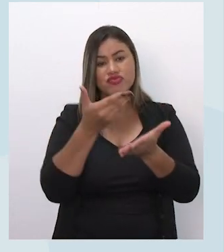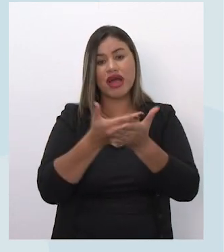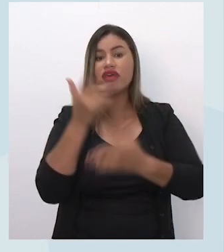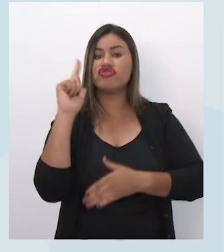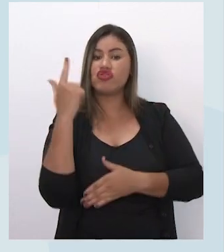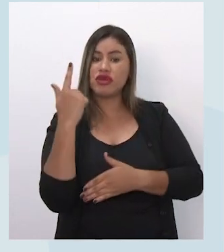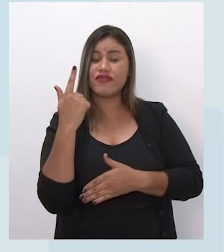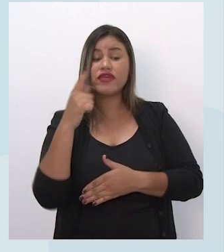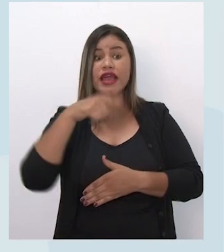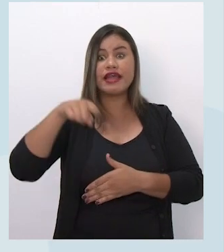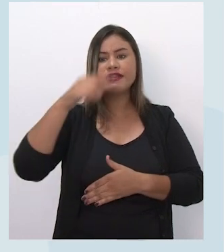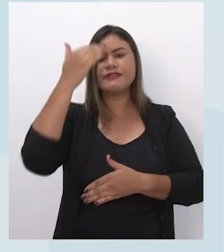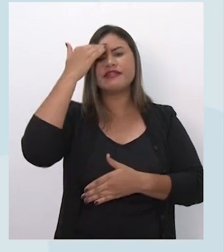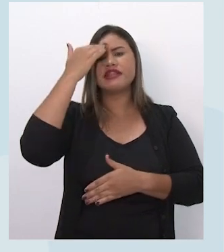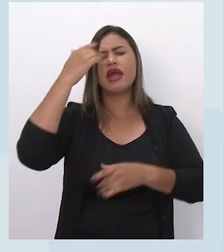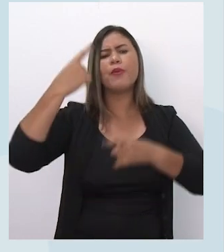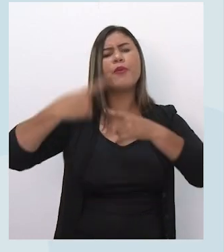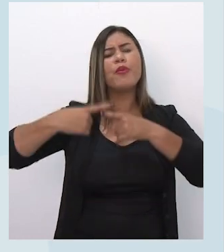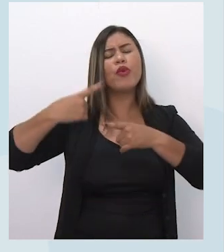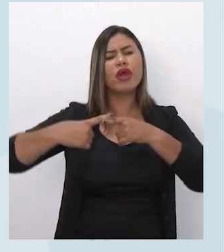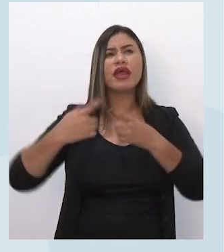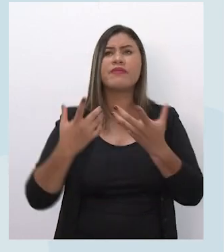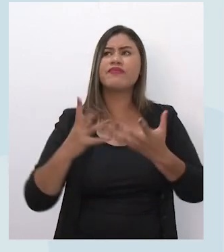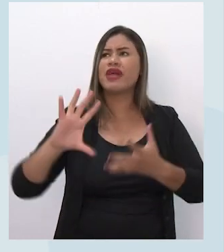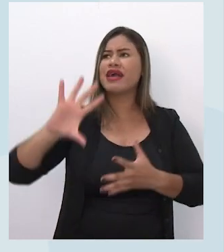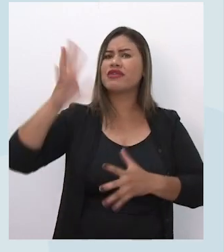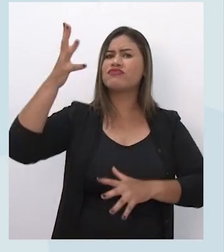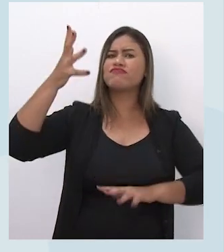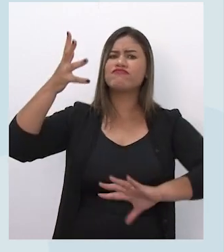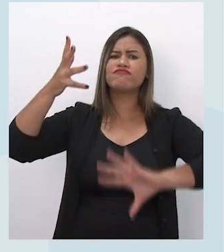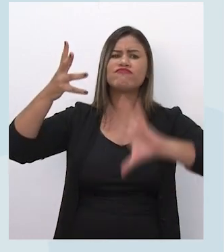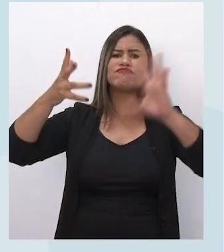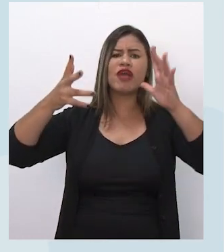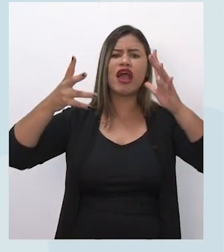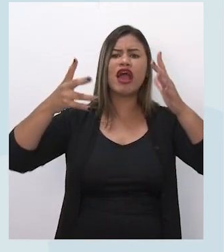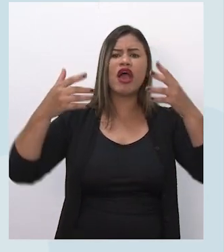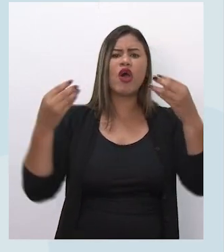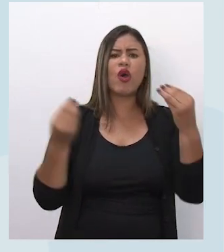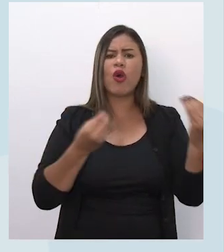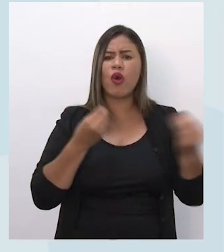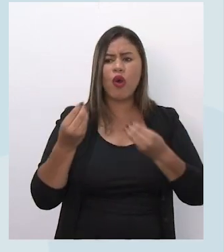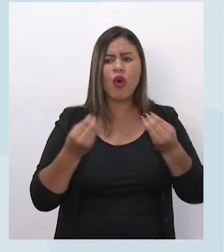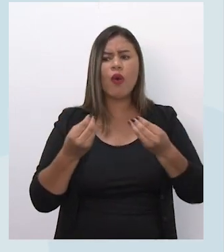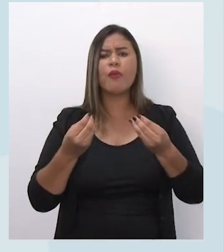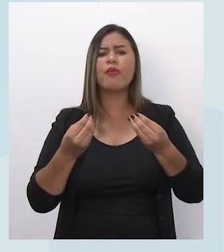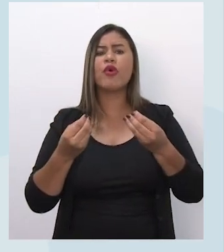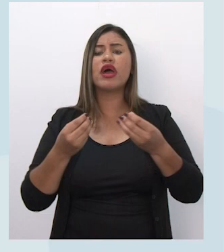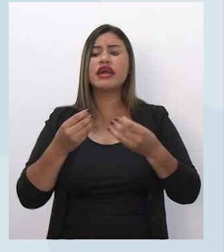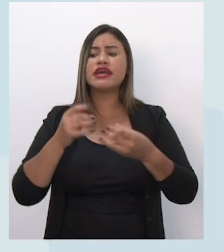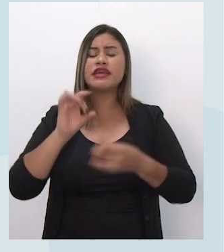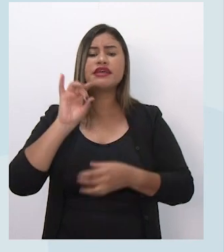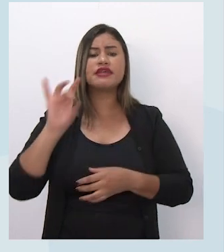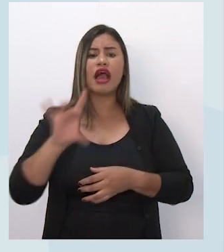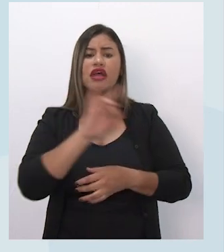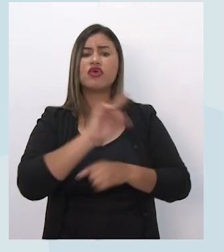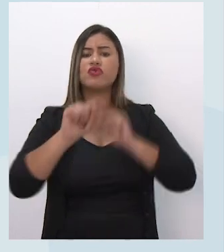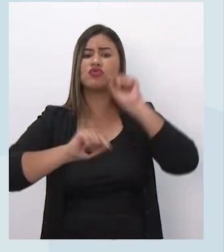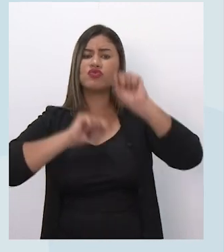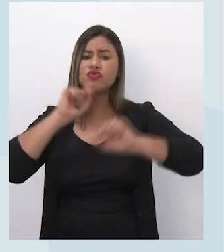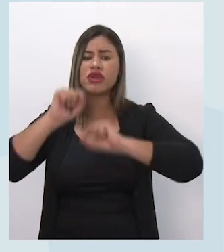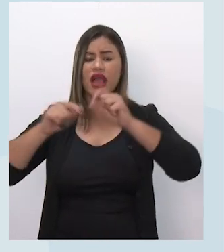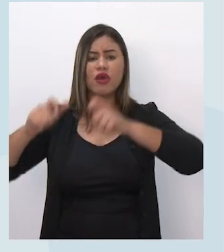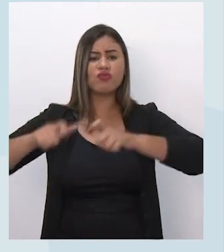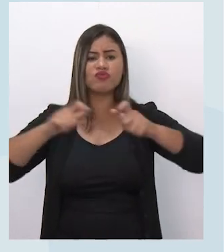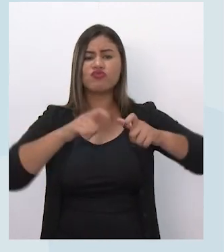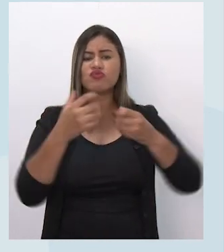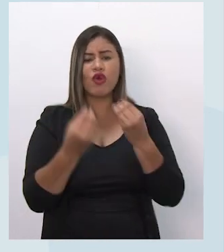consiga entender por que determinado fenômeno ocorre no espaço e quais são as suas causas, né? A sua localização, as